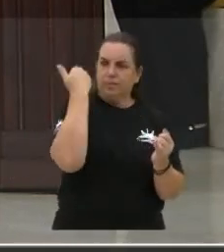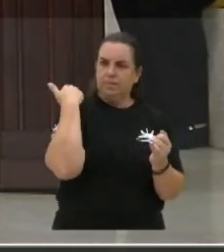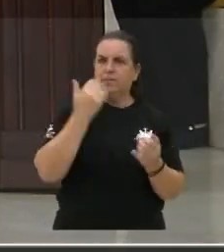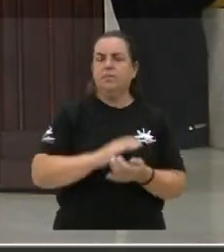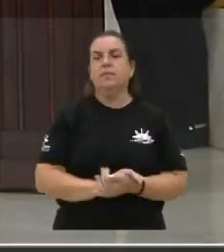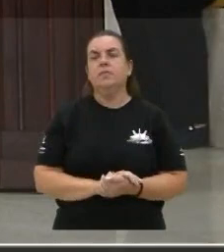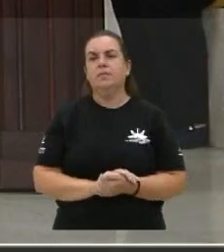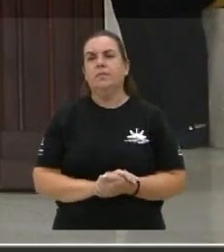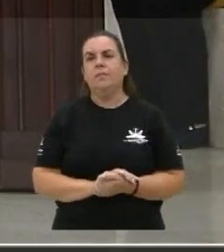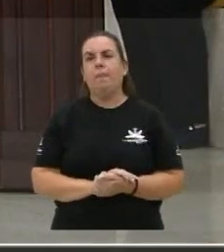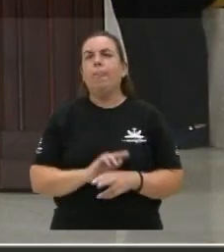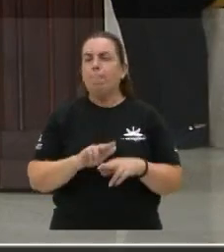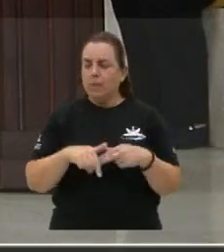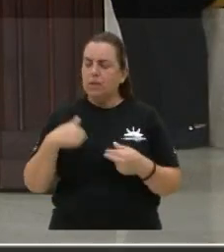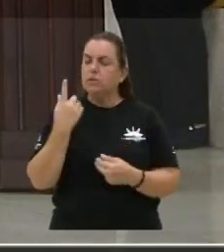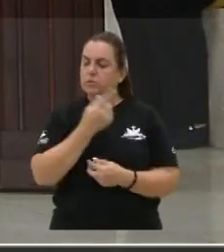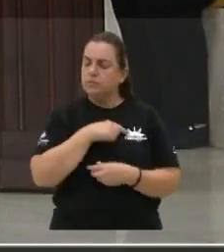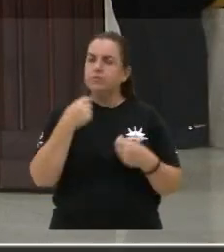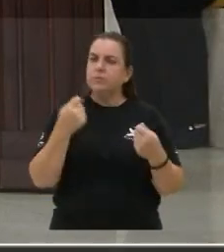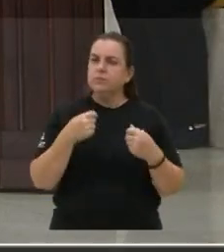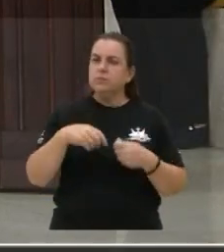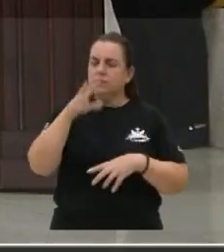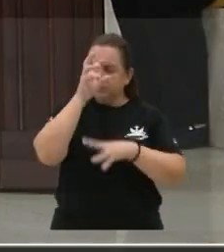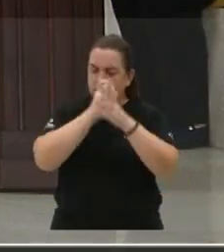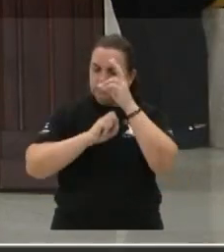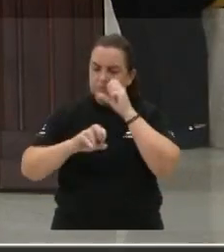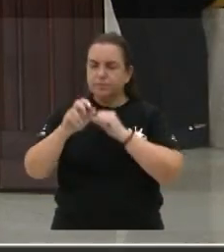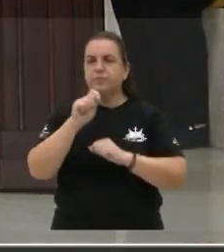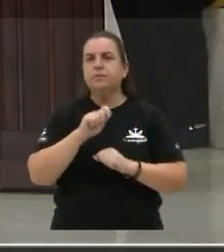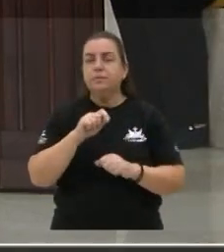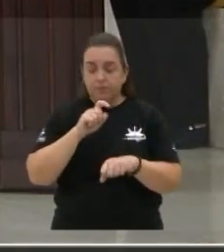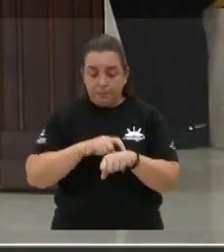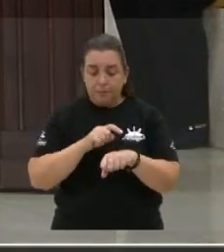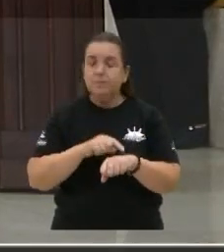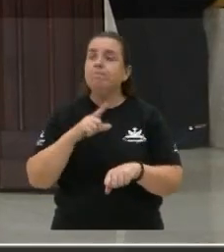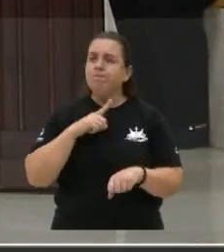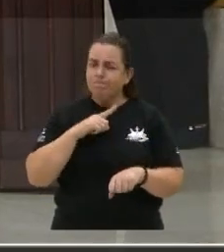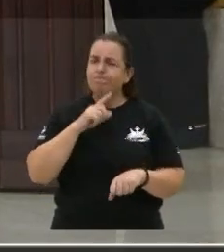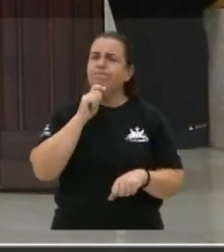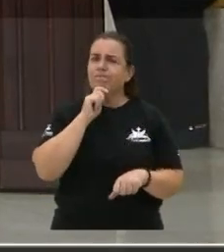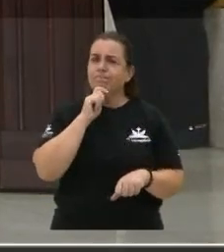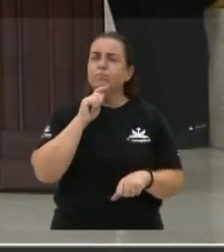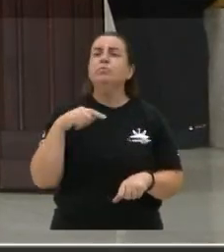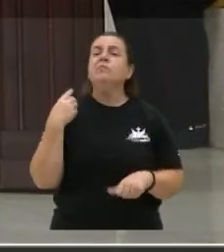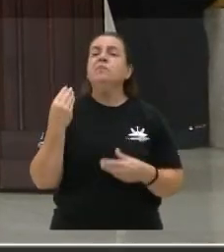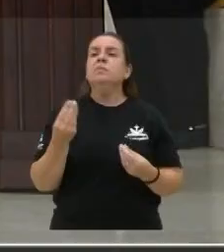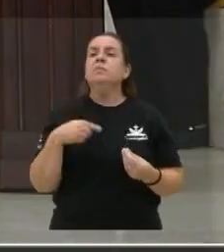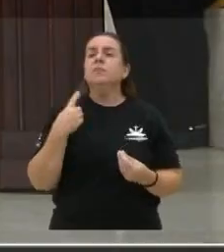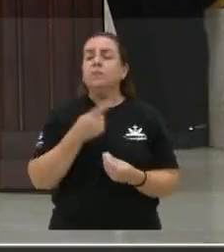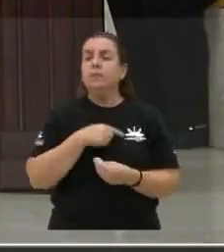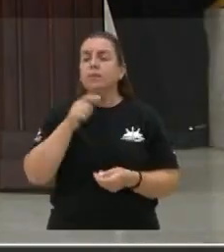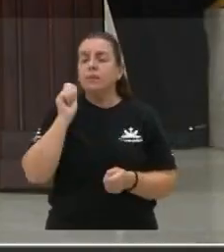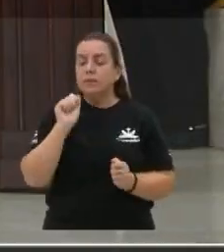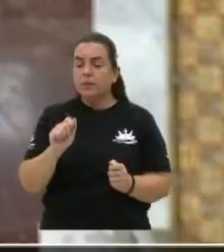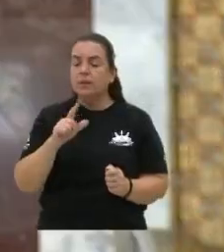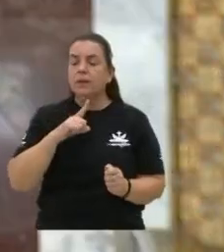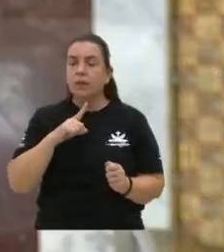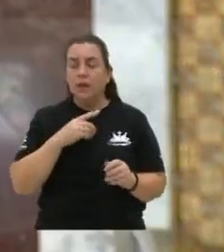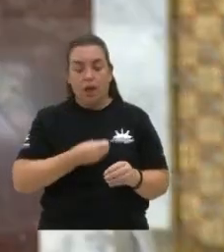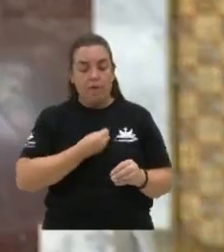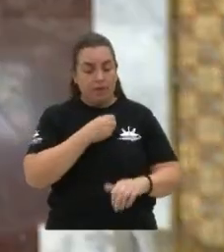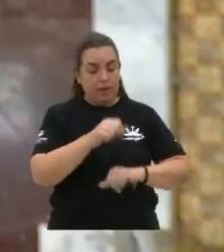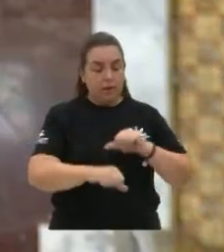que nós aprendamos, ainda é tempo, de como nós podemos ter a nossa vida renovada